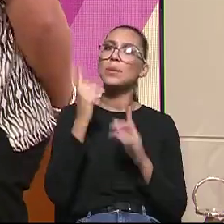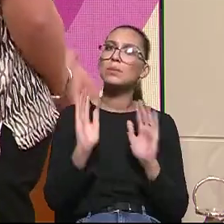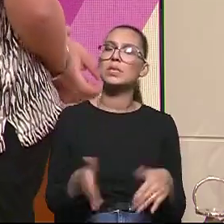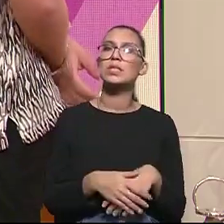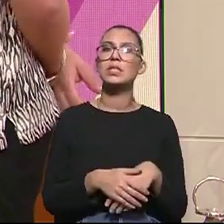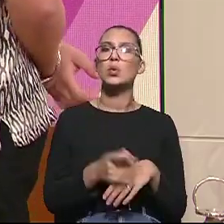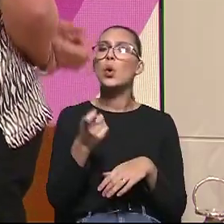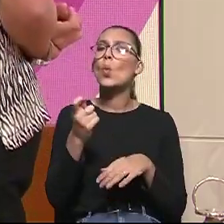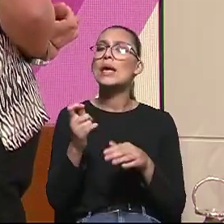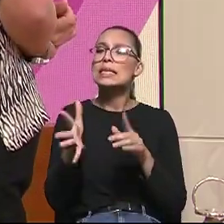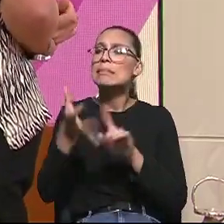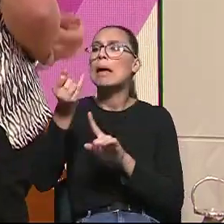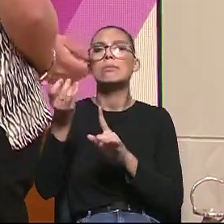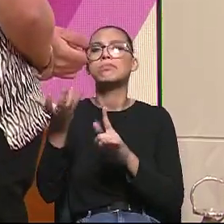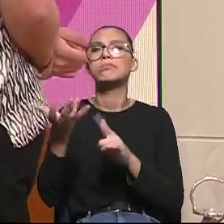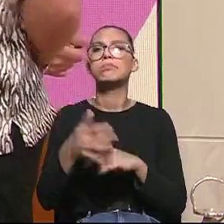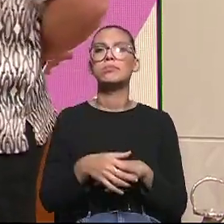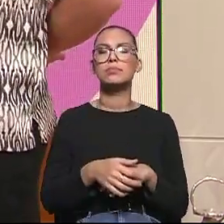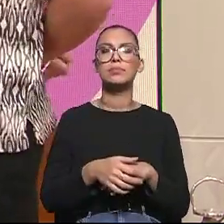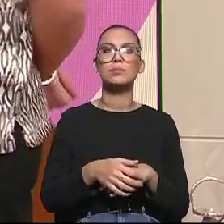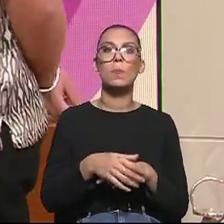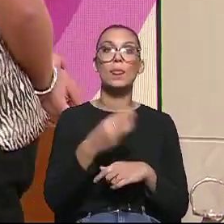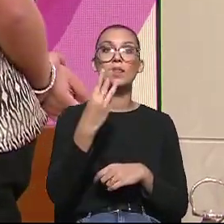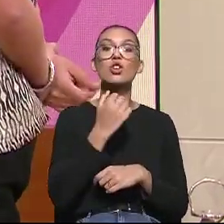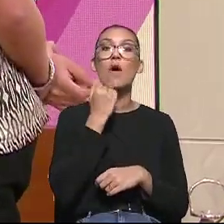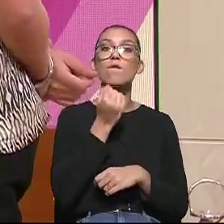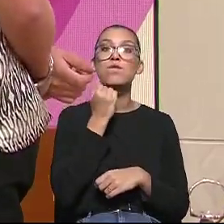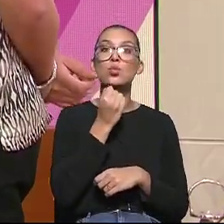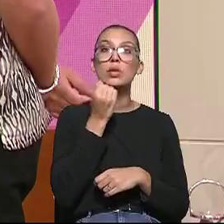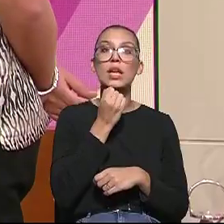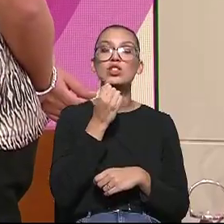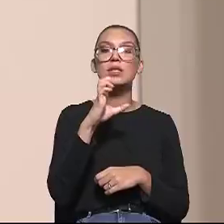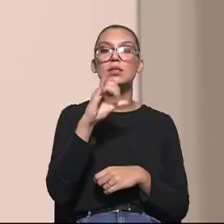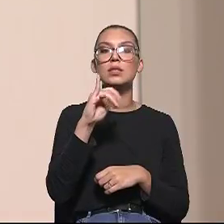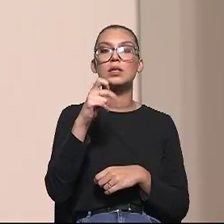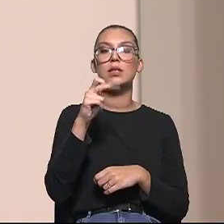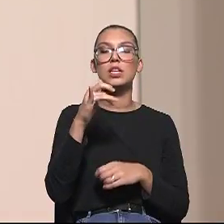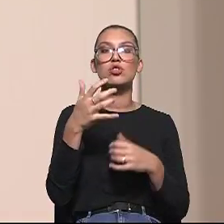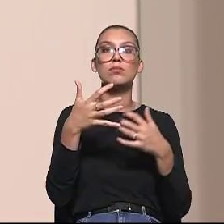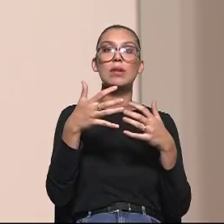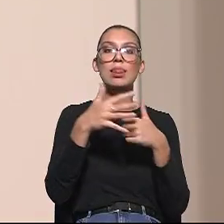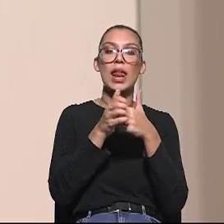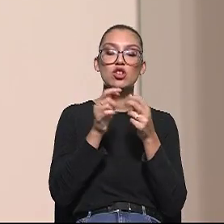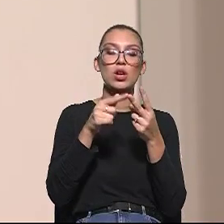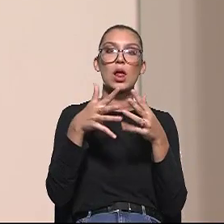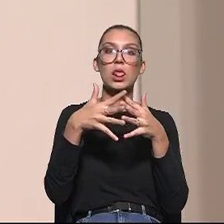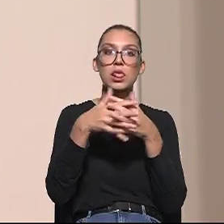ganhar. Então vá lá. 3 frutas citrinas. Laranja, limão